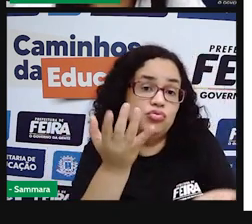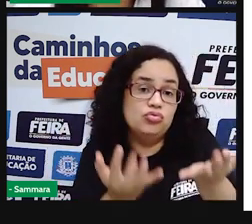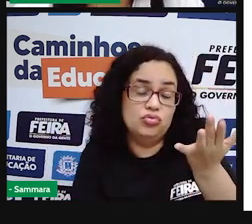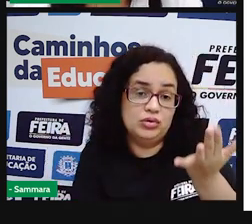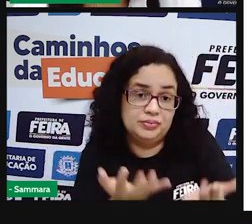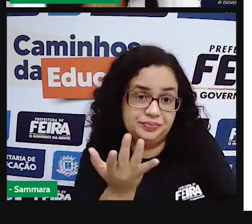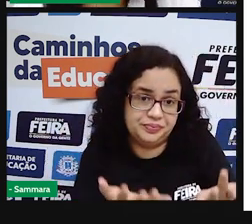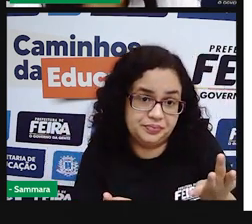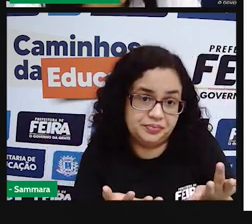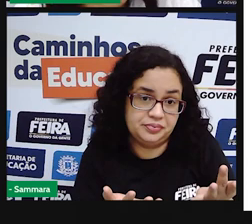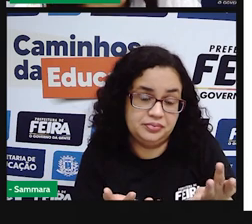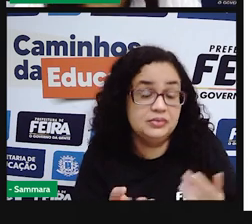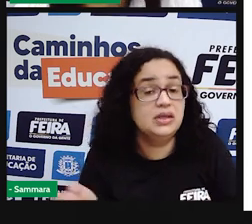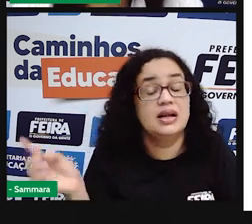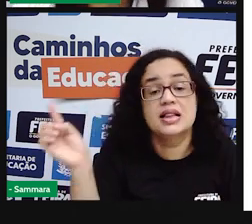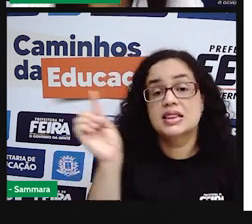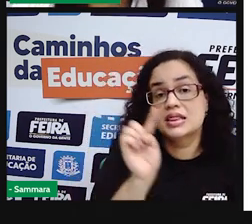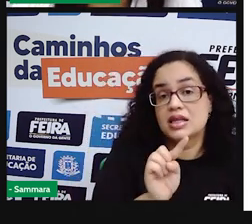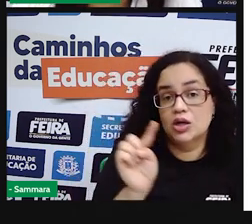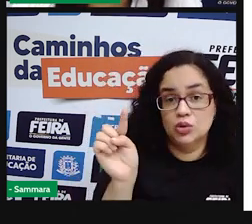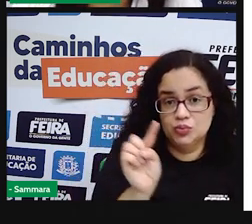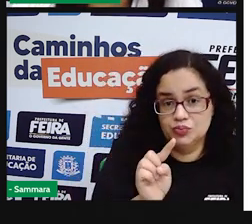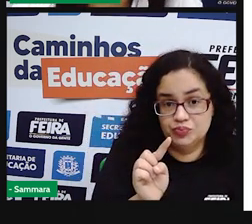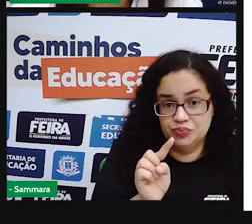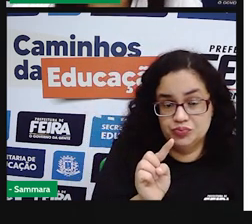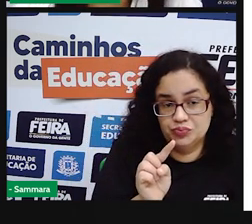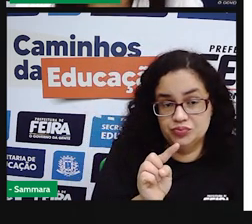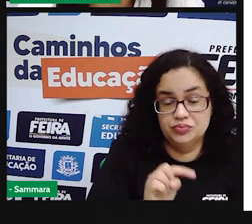frio. Não!